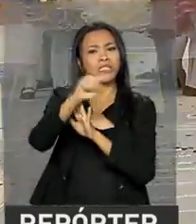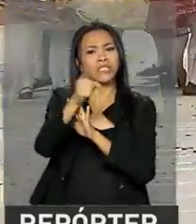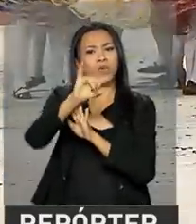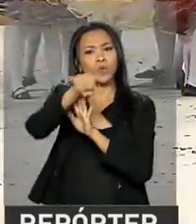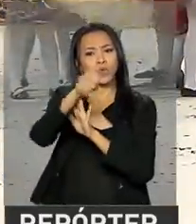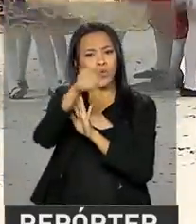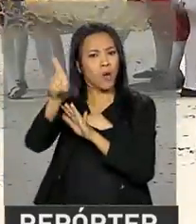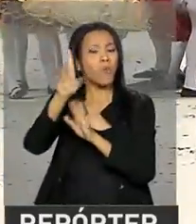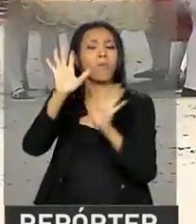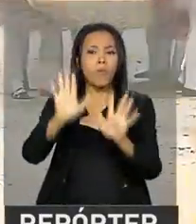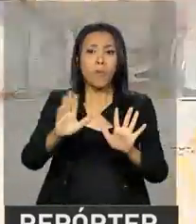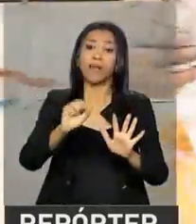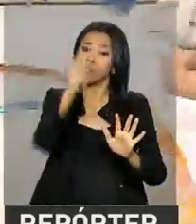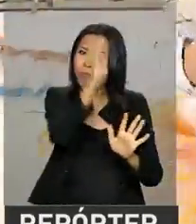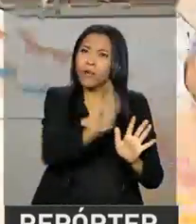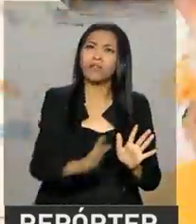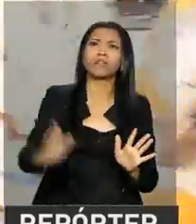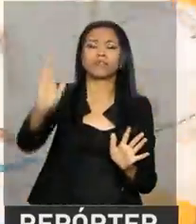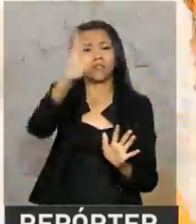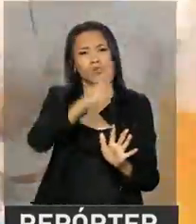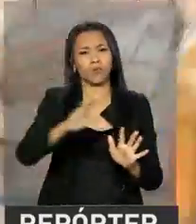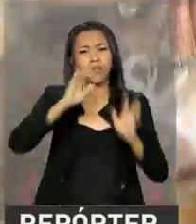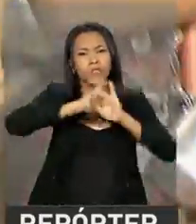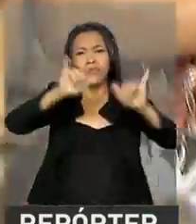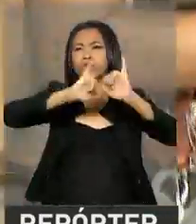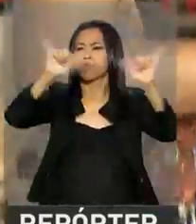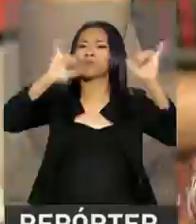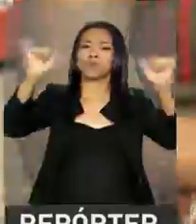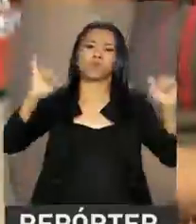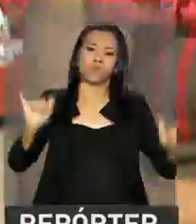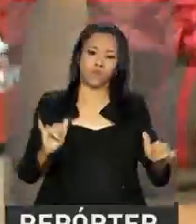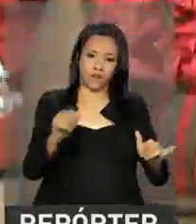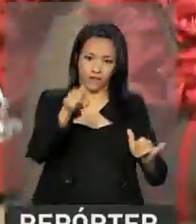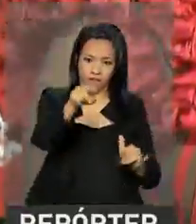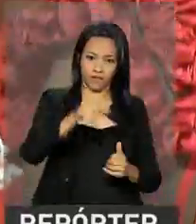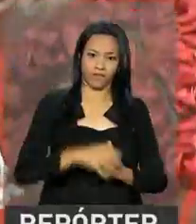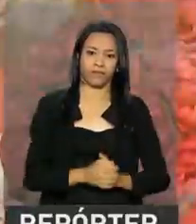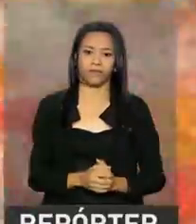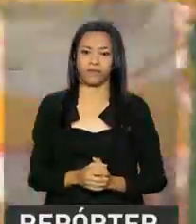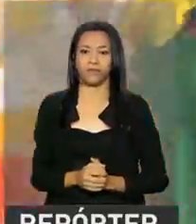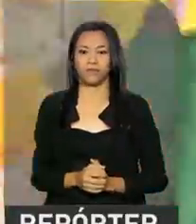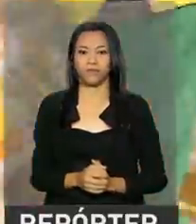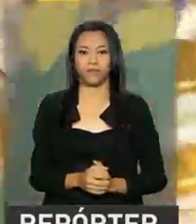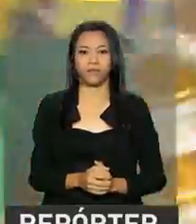divulgado em todo nosso país em outros países também através de